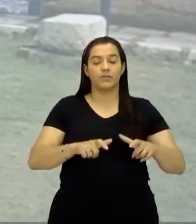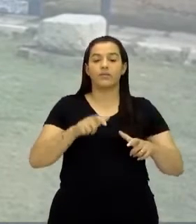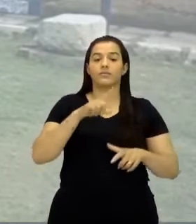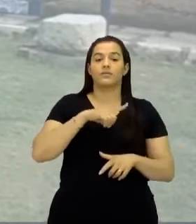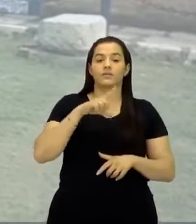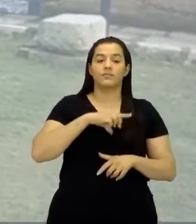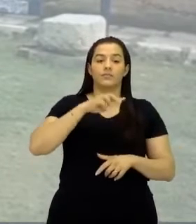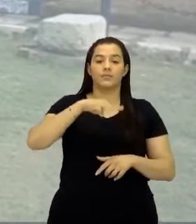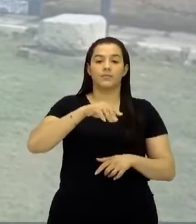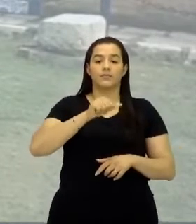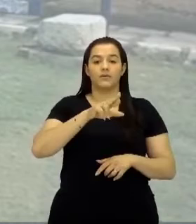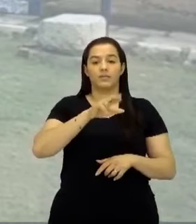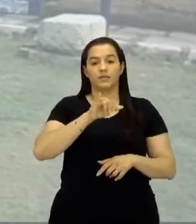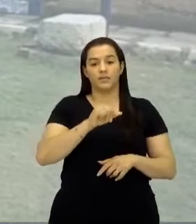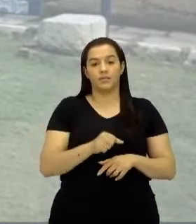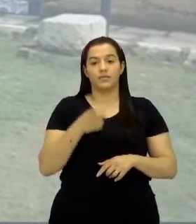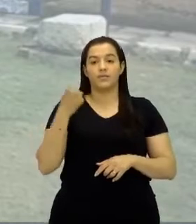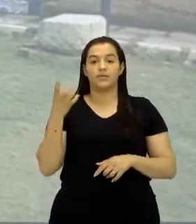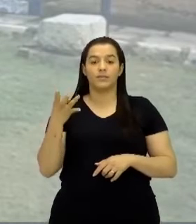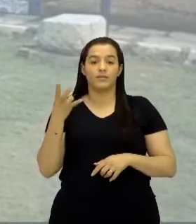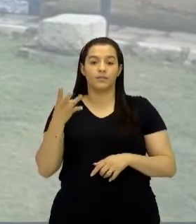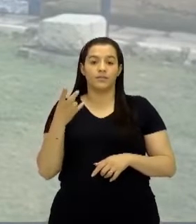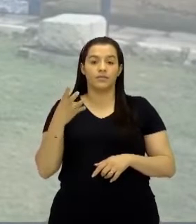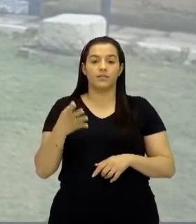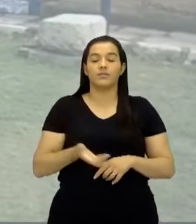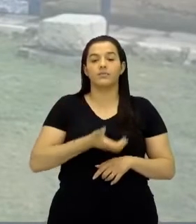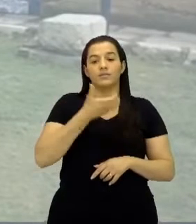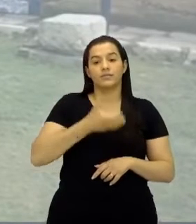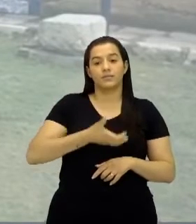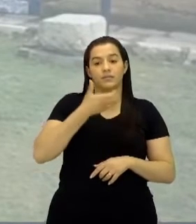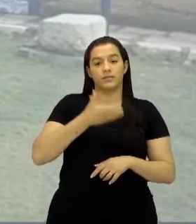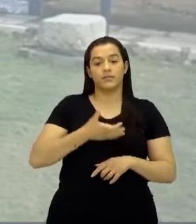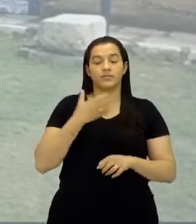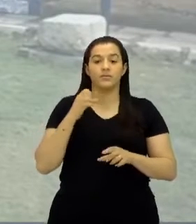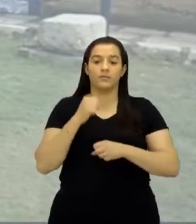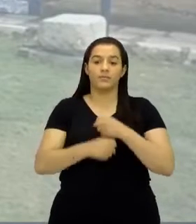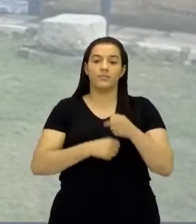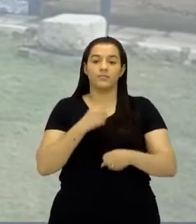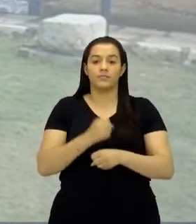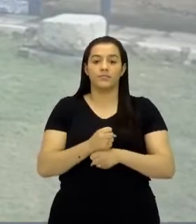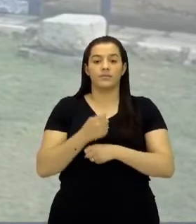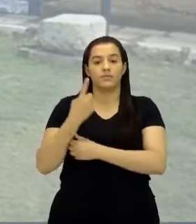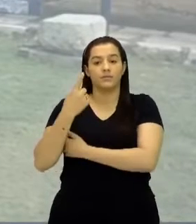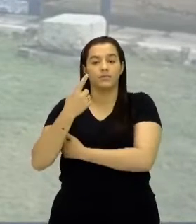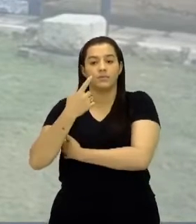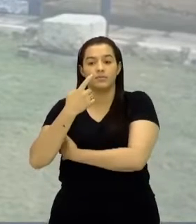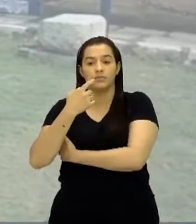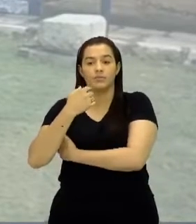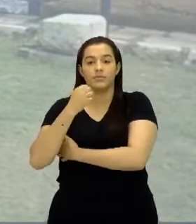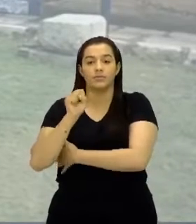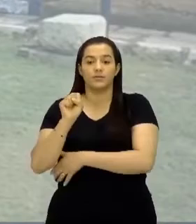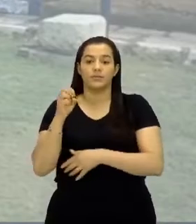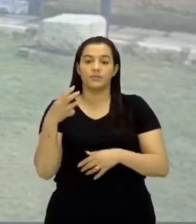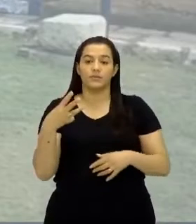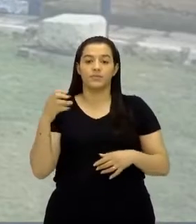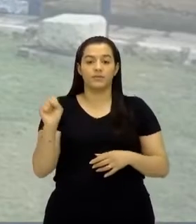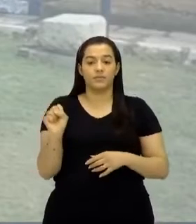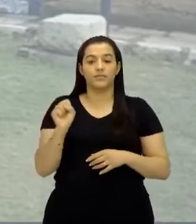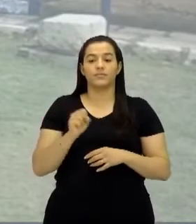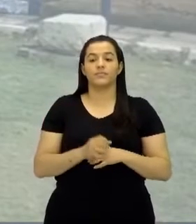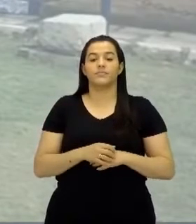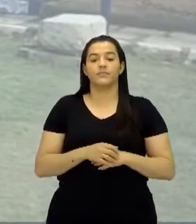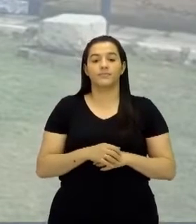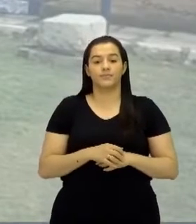em 13 de dezembro de 1838. 13 de novo. 13 de novo. Olha. Olha